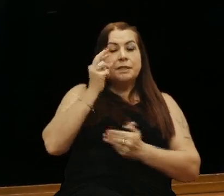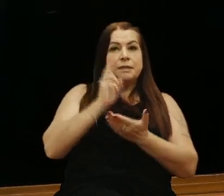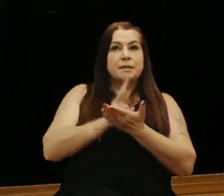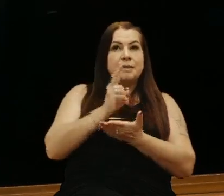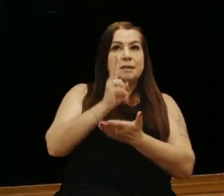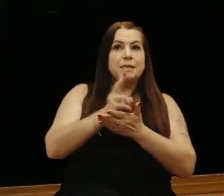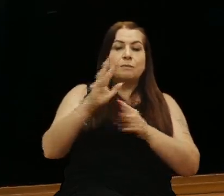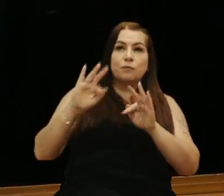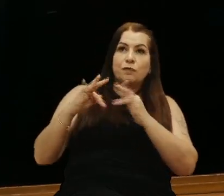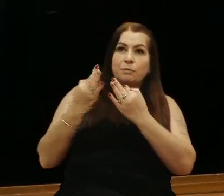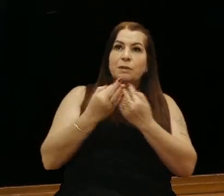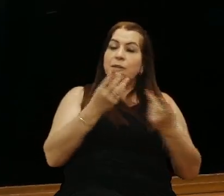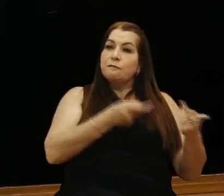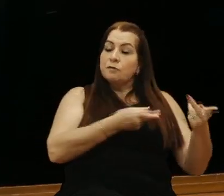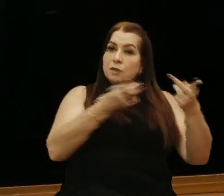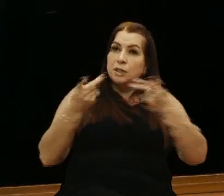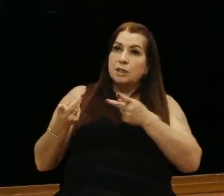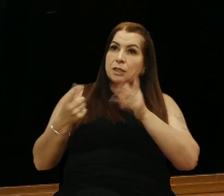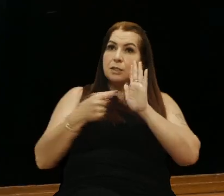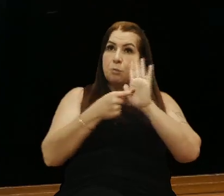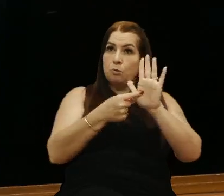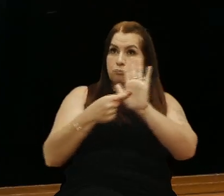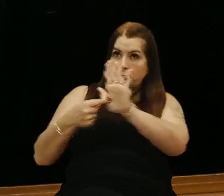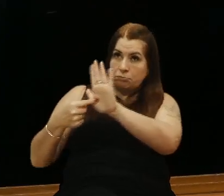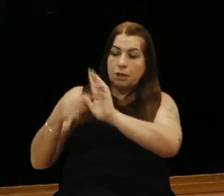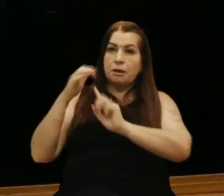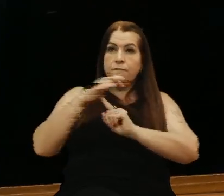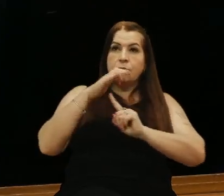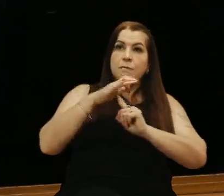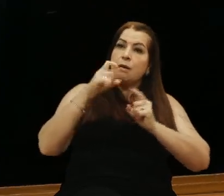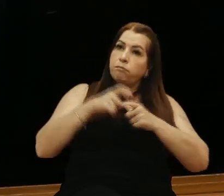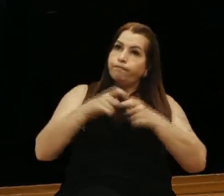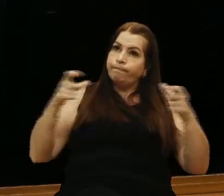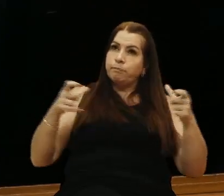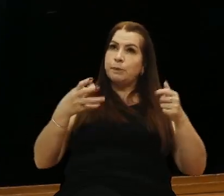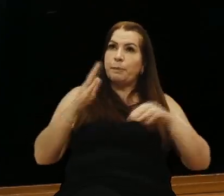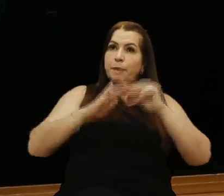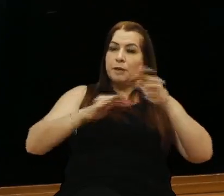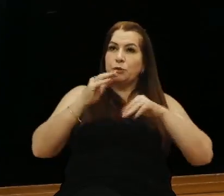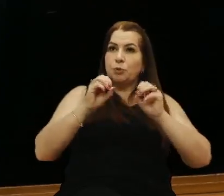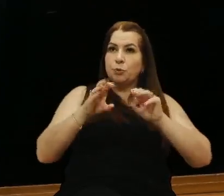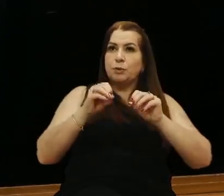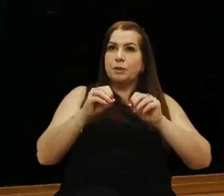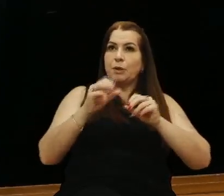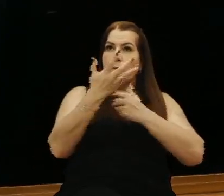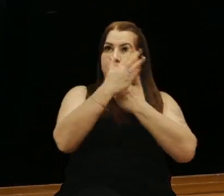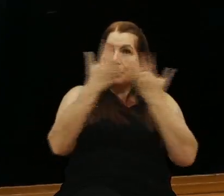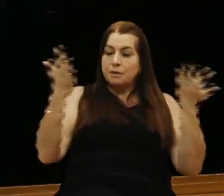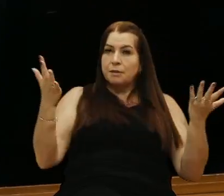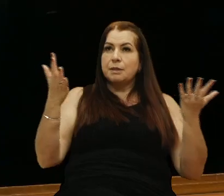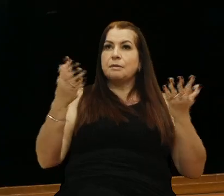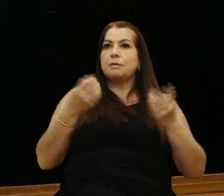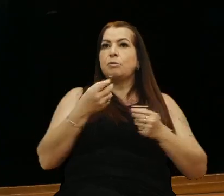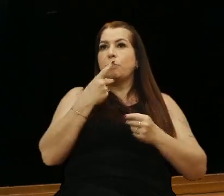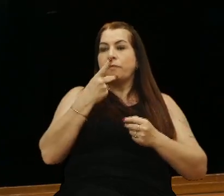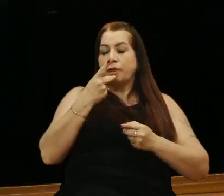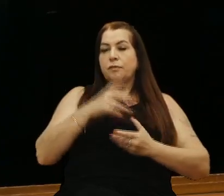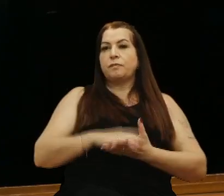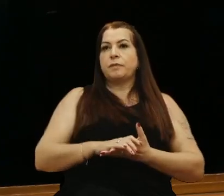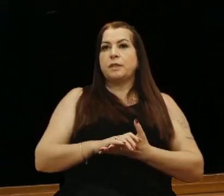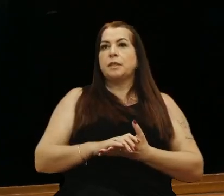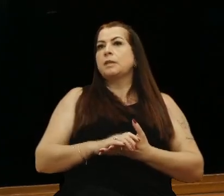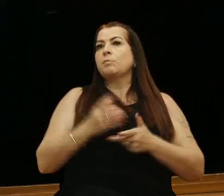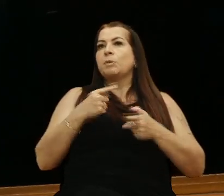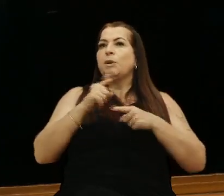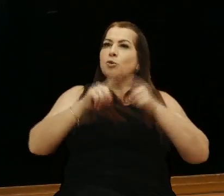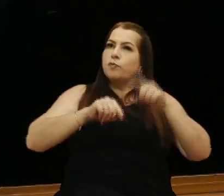de famílias, visitantes e expositores tende a ampliar as práticas de educação ambiental, como bem tratou o senhor, seja por